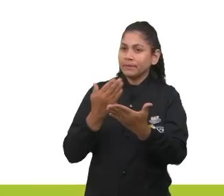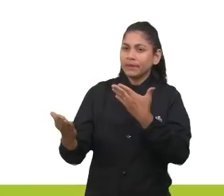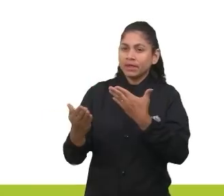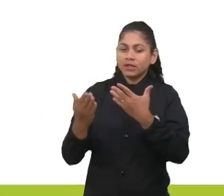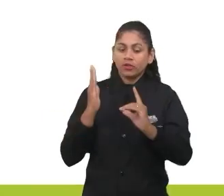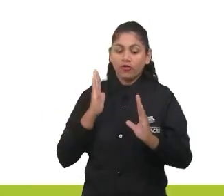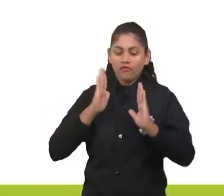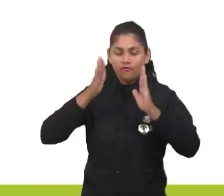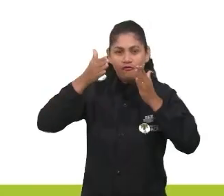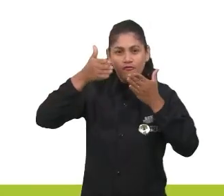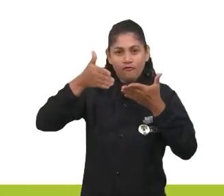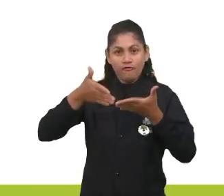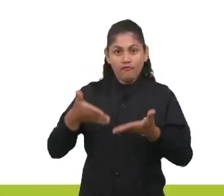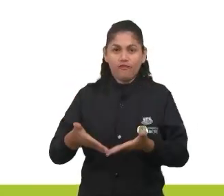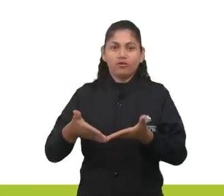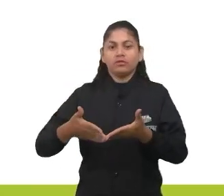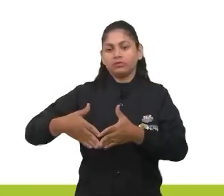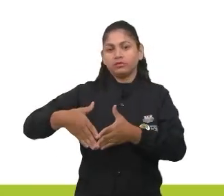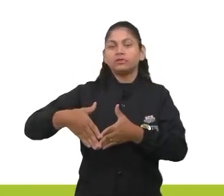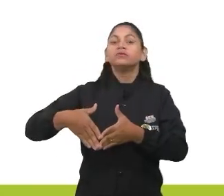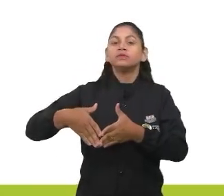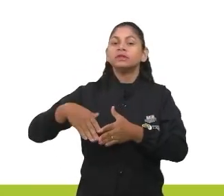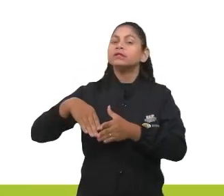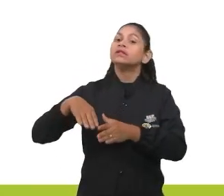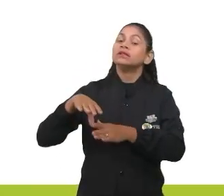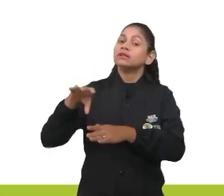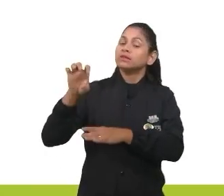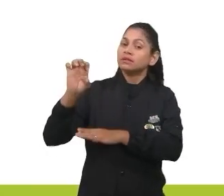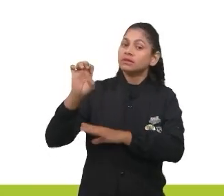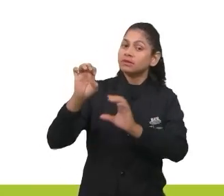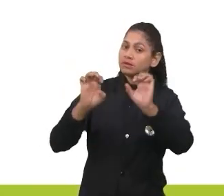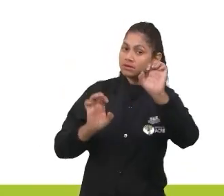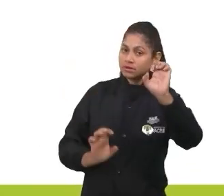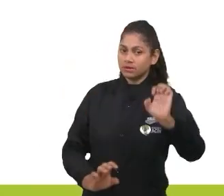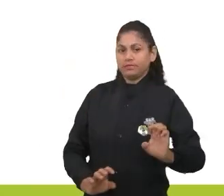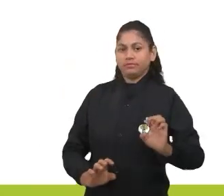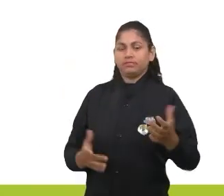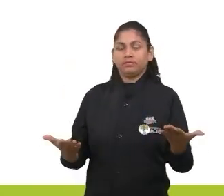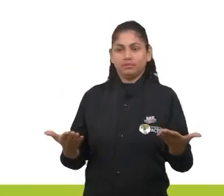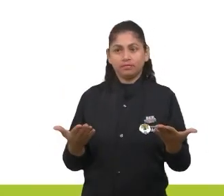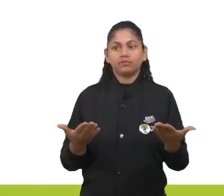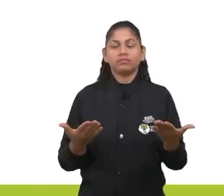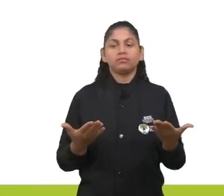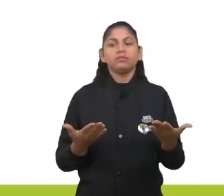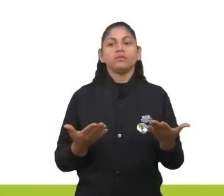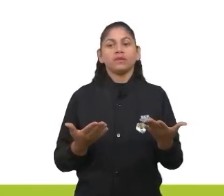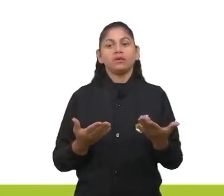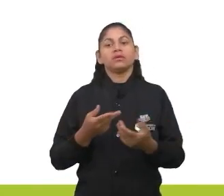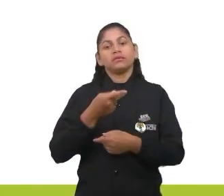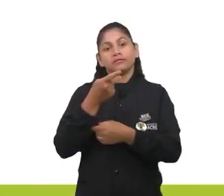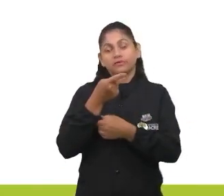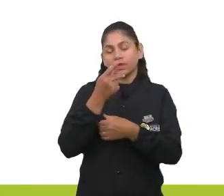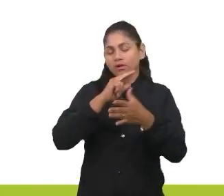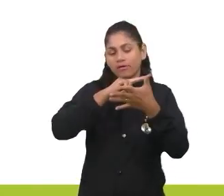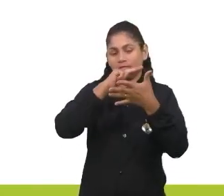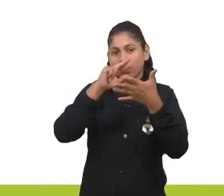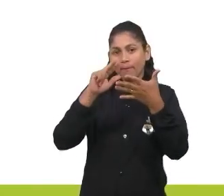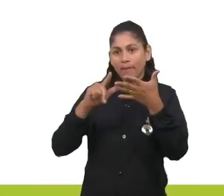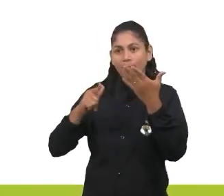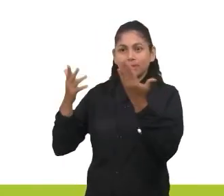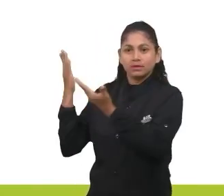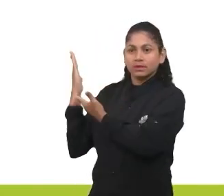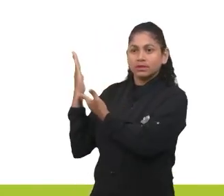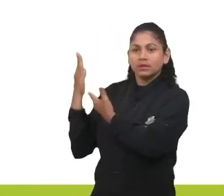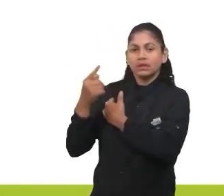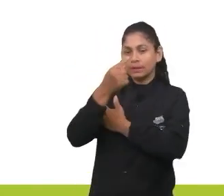figuras de destaque, e aqui eu quero falar principalmente de Theodor Adorno, Max Horkheim, Walter Benjamin